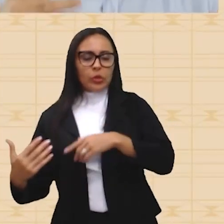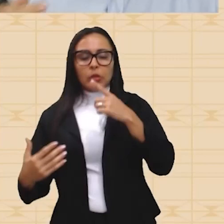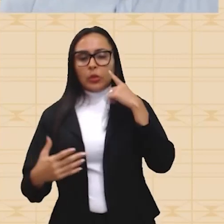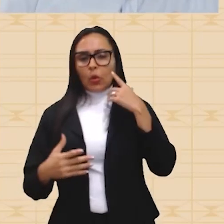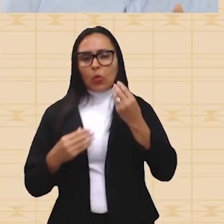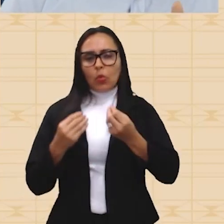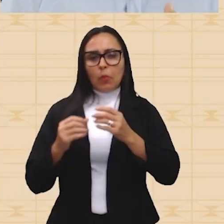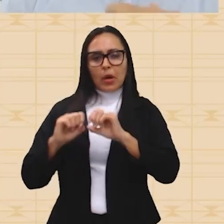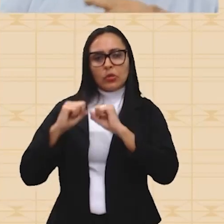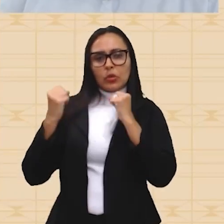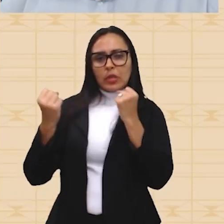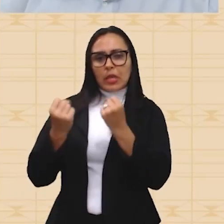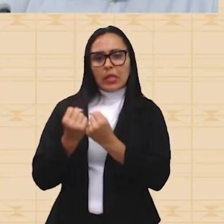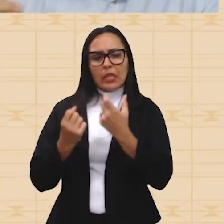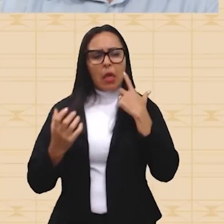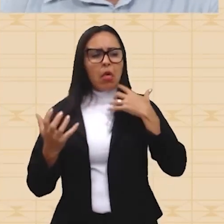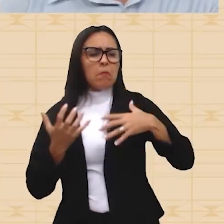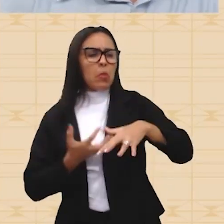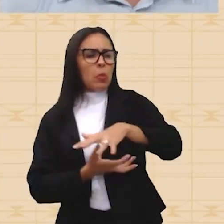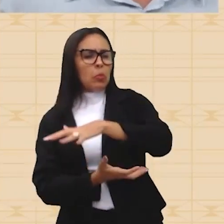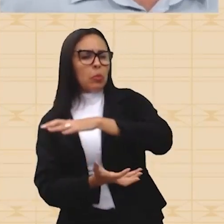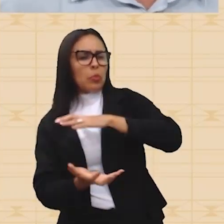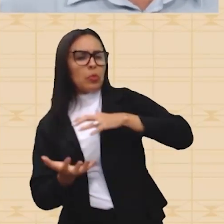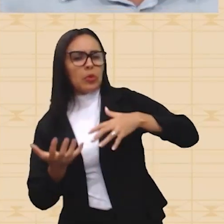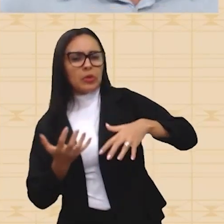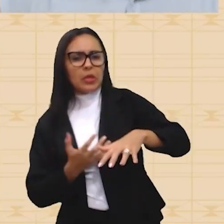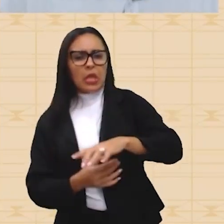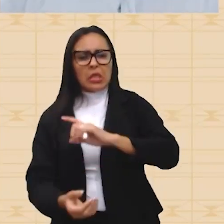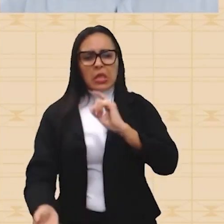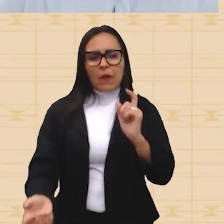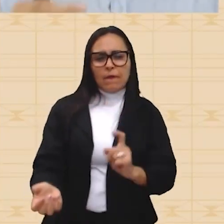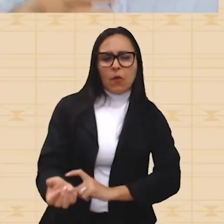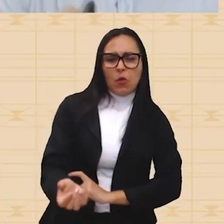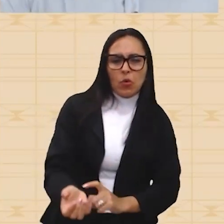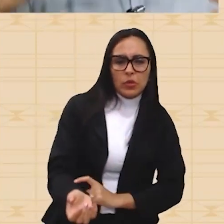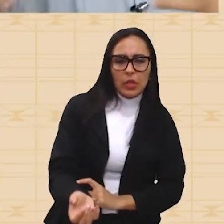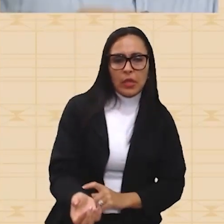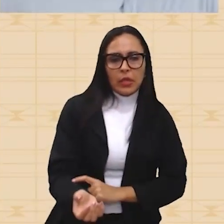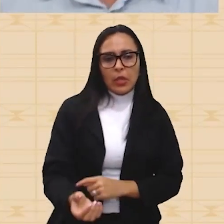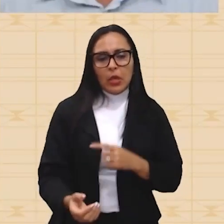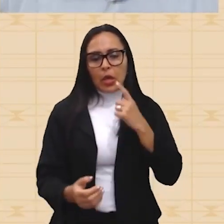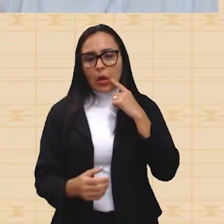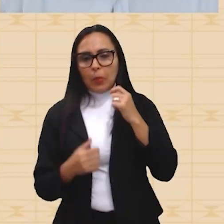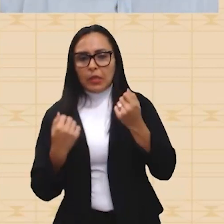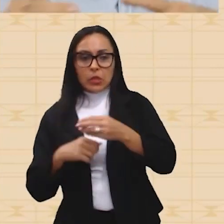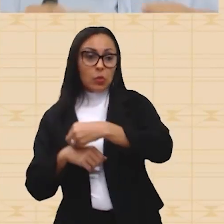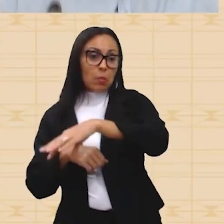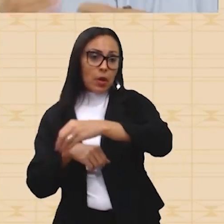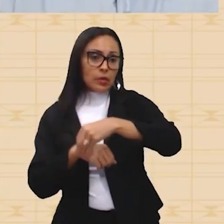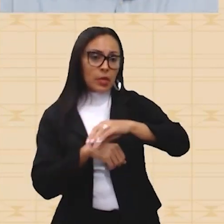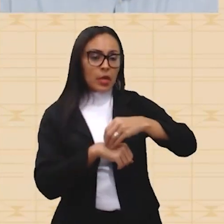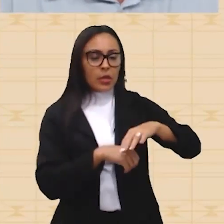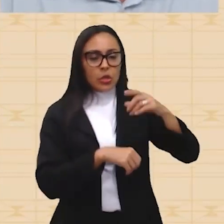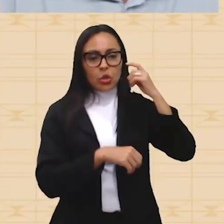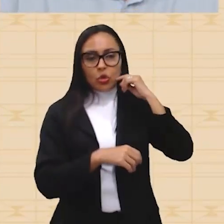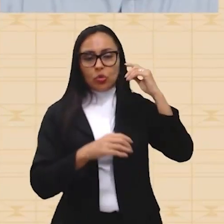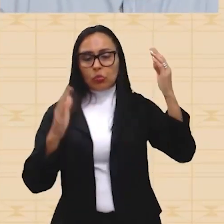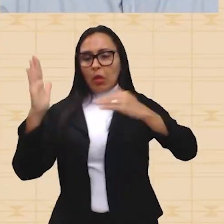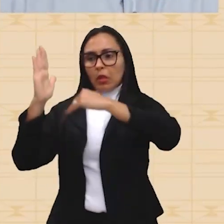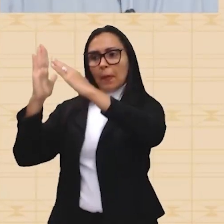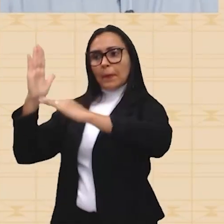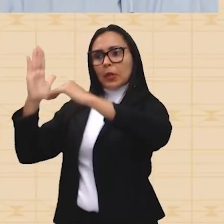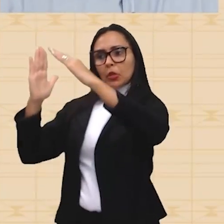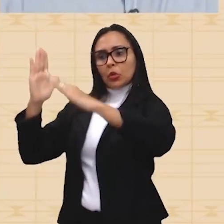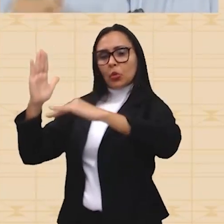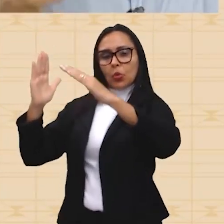é agitada, como a sociedade é nervosa, neurótica, eu tenho que reproduzir isso nos quadros também. Então, os quadros tentavam